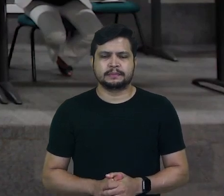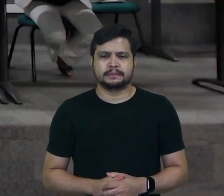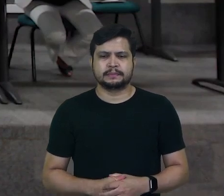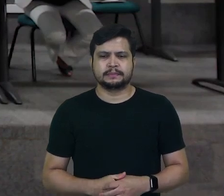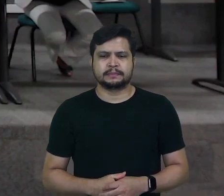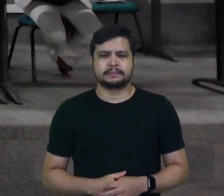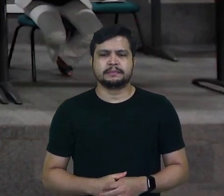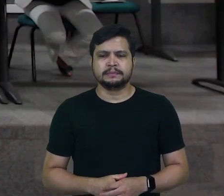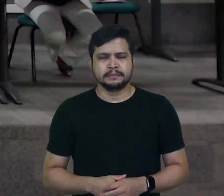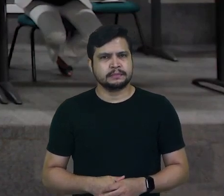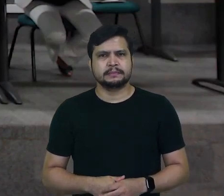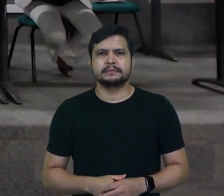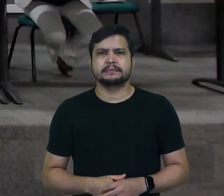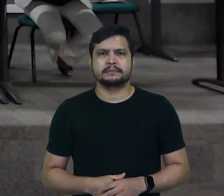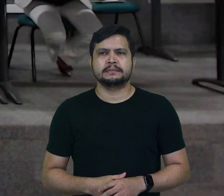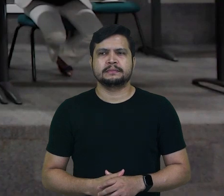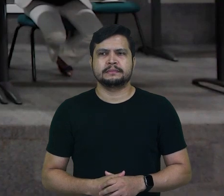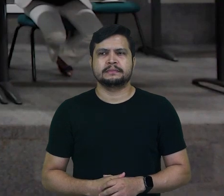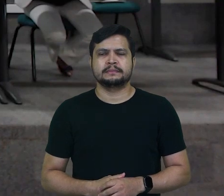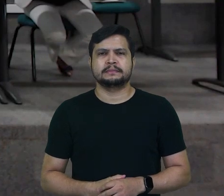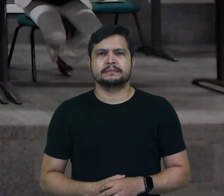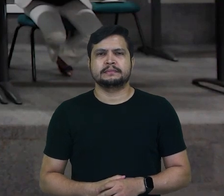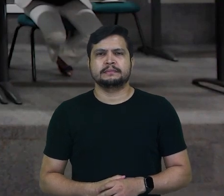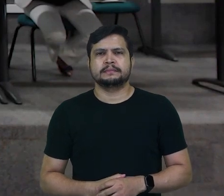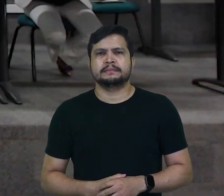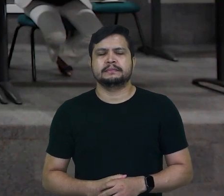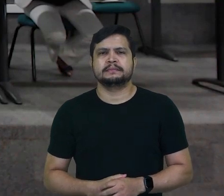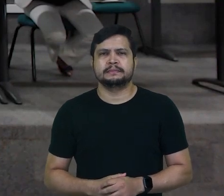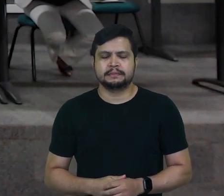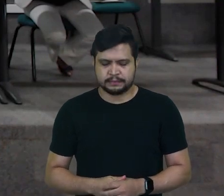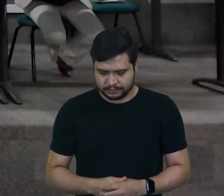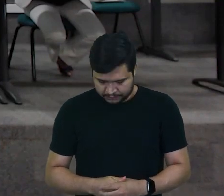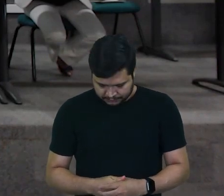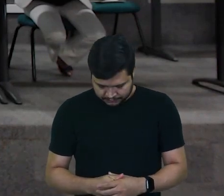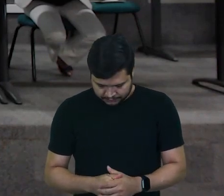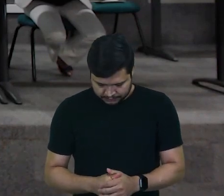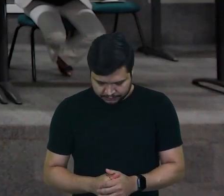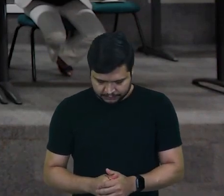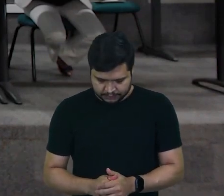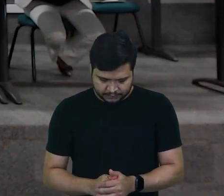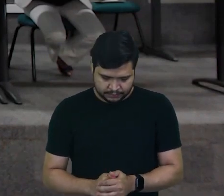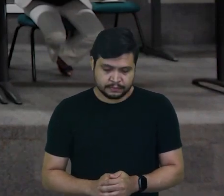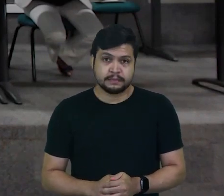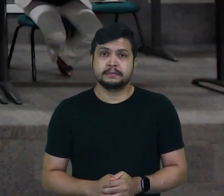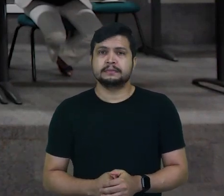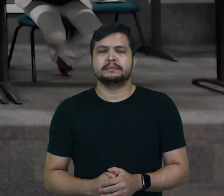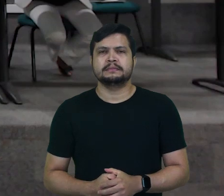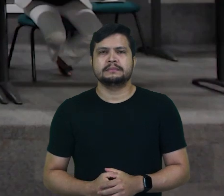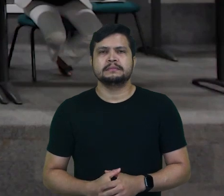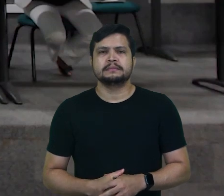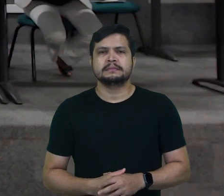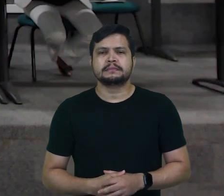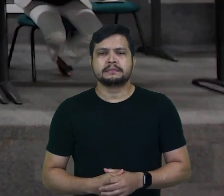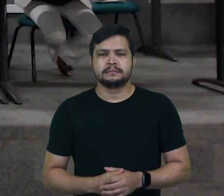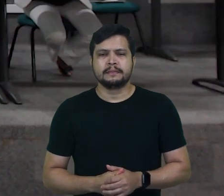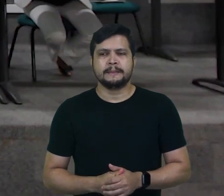muito longe da UBA, né? E olha que você voltar 1h da tarde, né, meio-dia, da UBA para casa, debaixo daquele